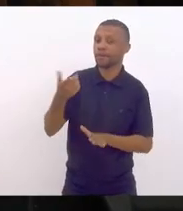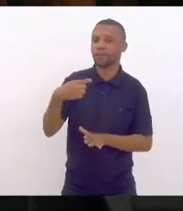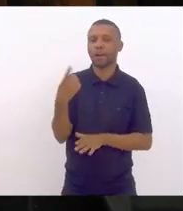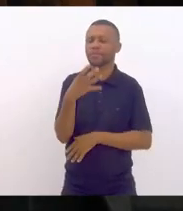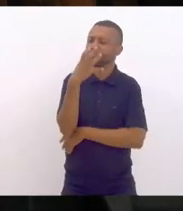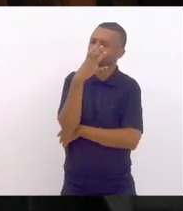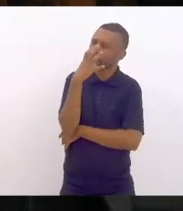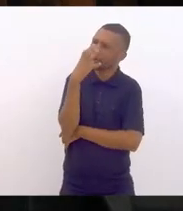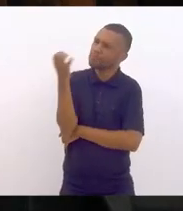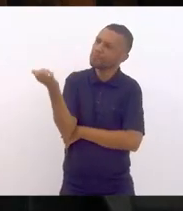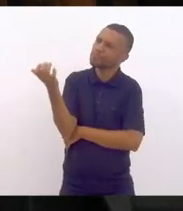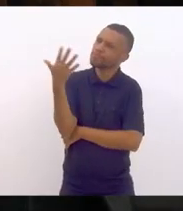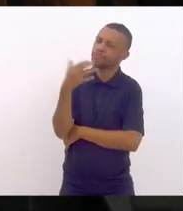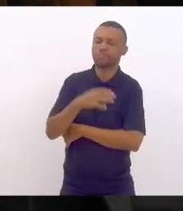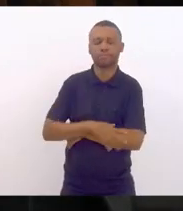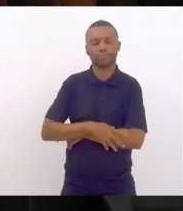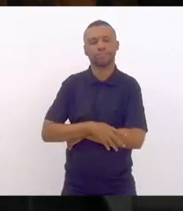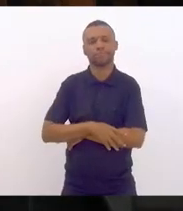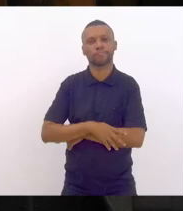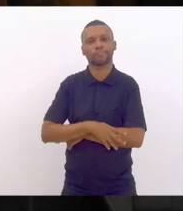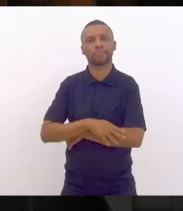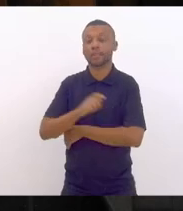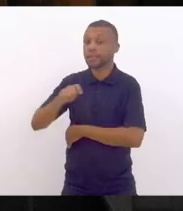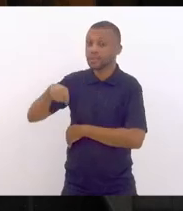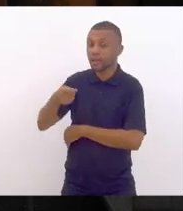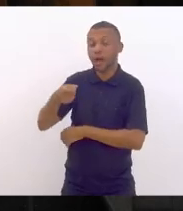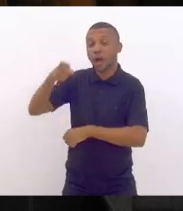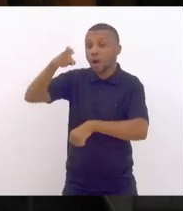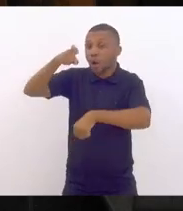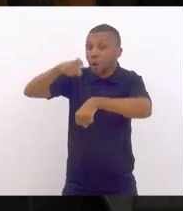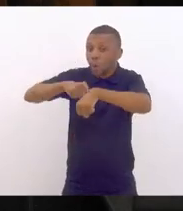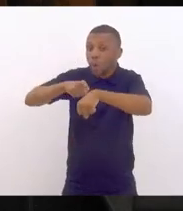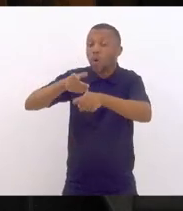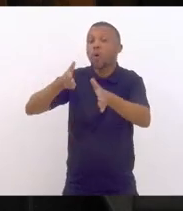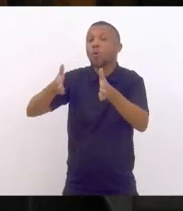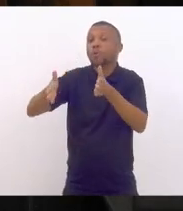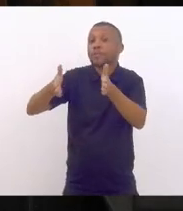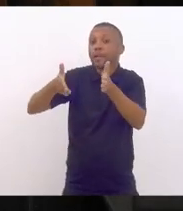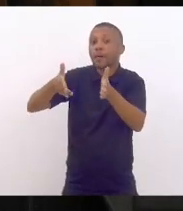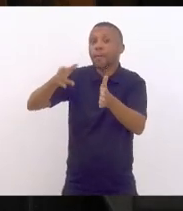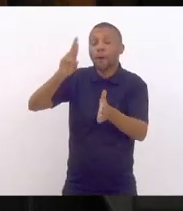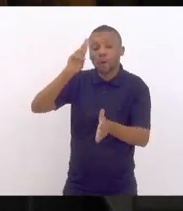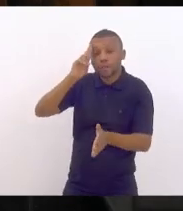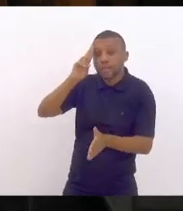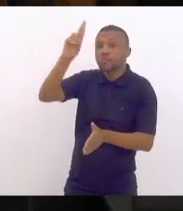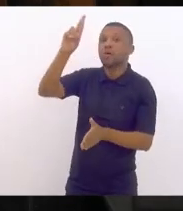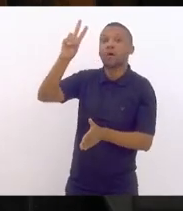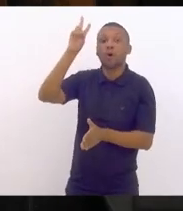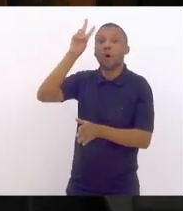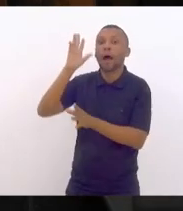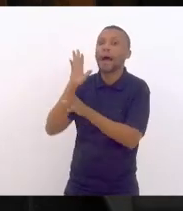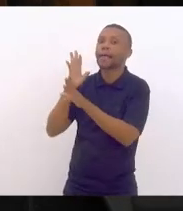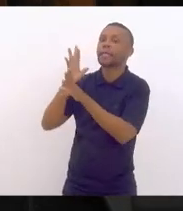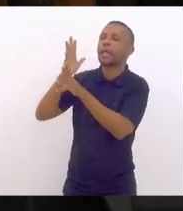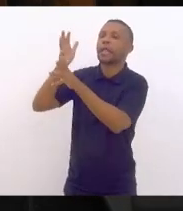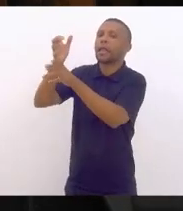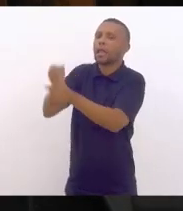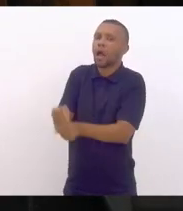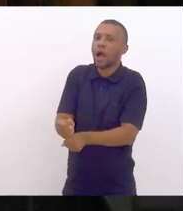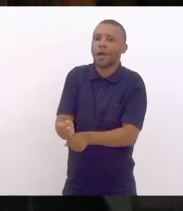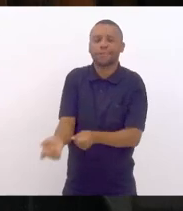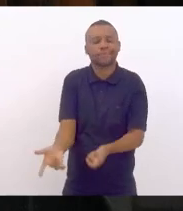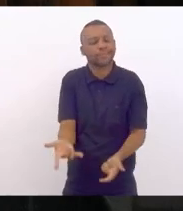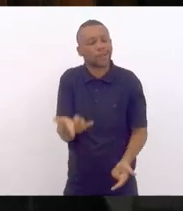assim o tempo é o senhor da história e eu não consegui